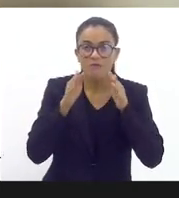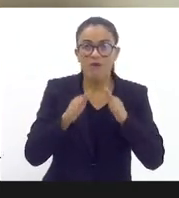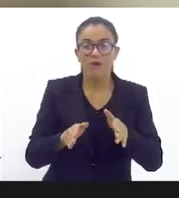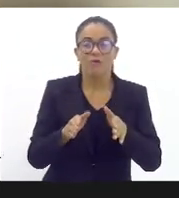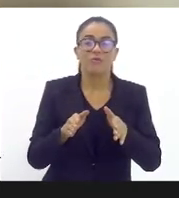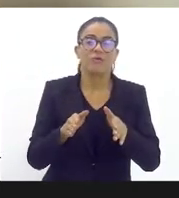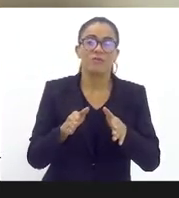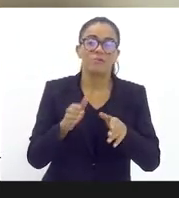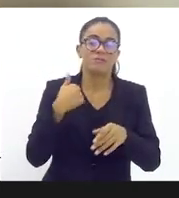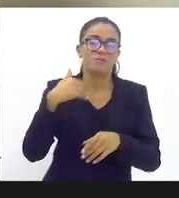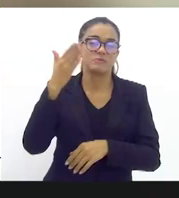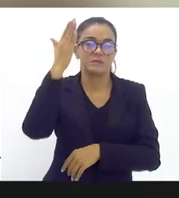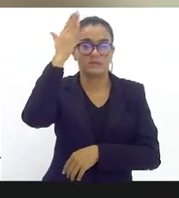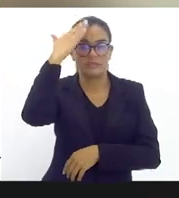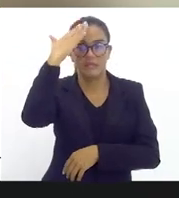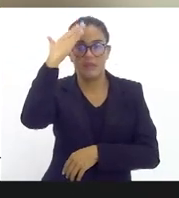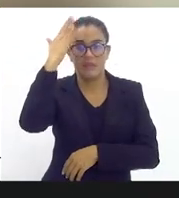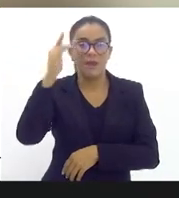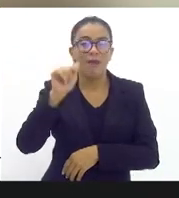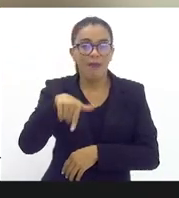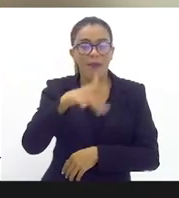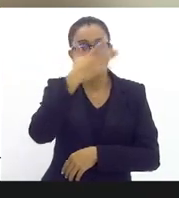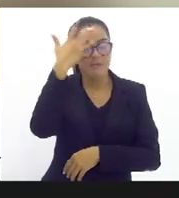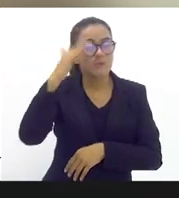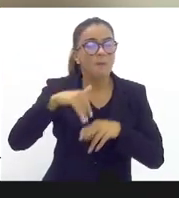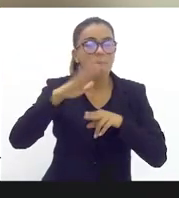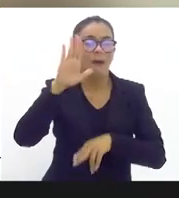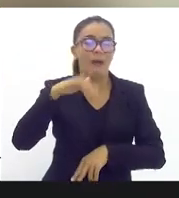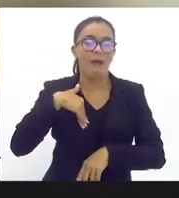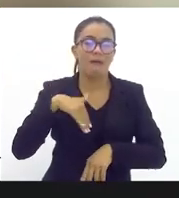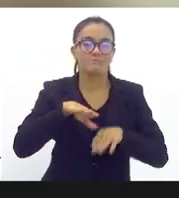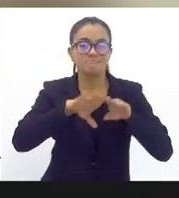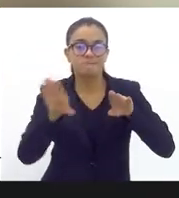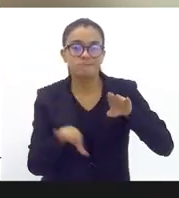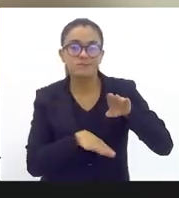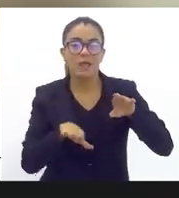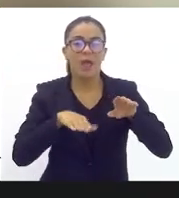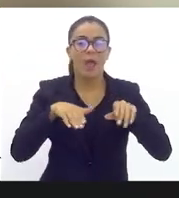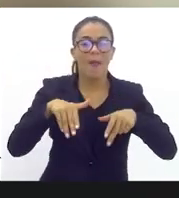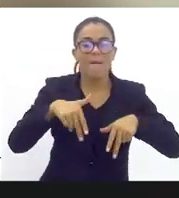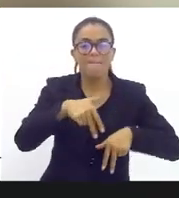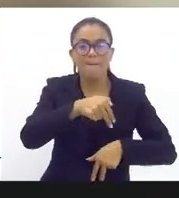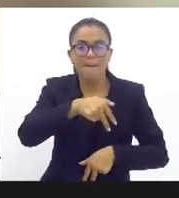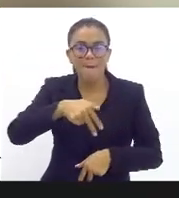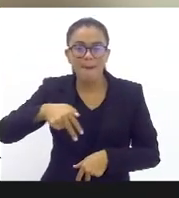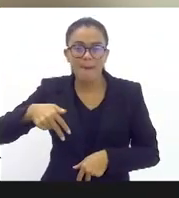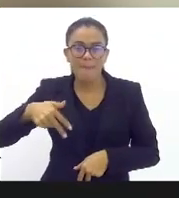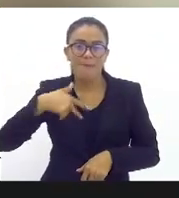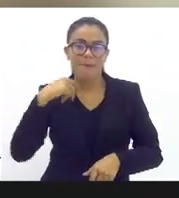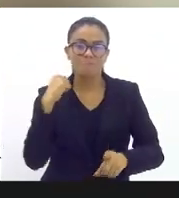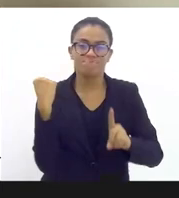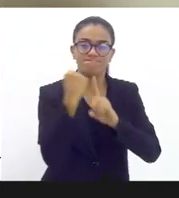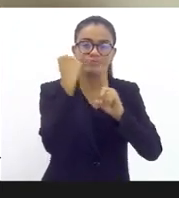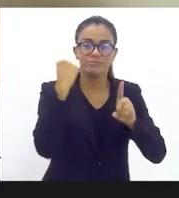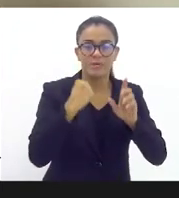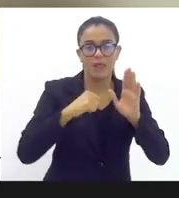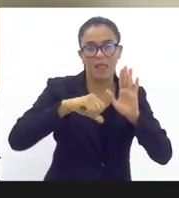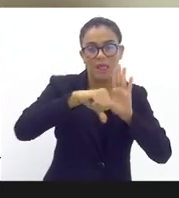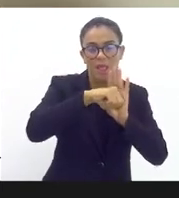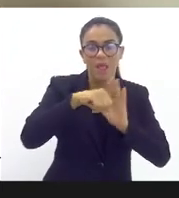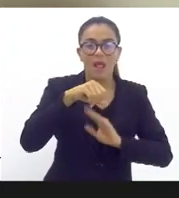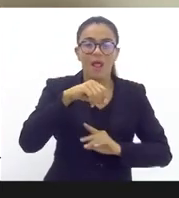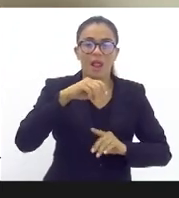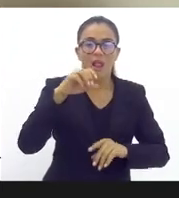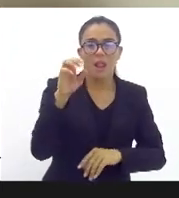por saber que são as pessoas mais marginalizadas, mas a gente sabe que a discriminação está para todos, lésbicas,